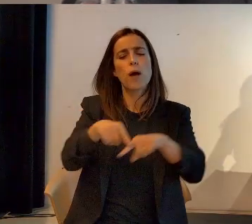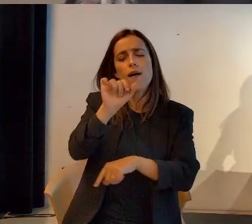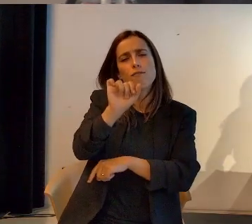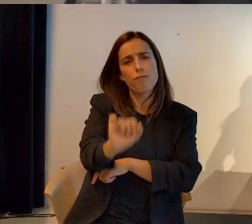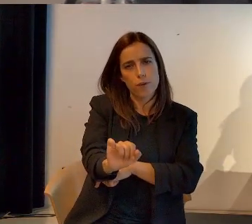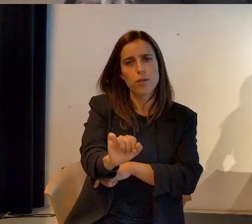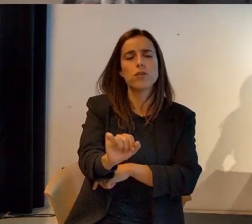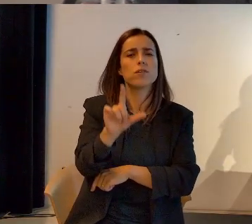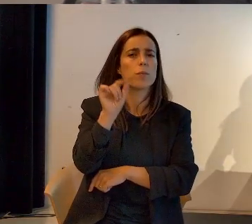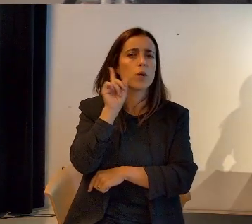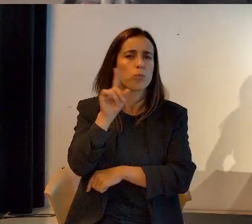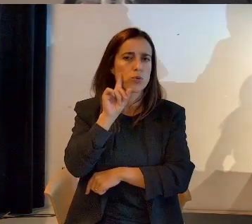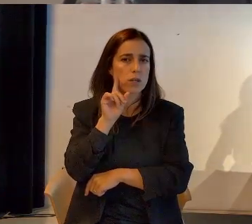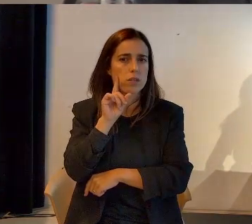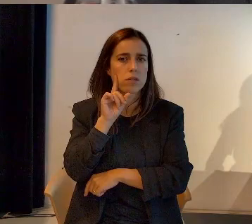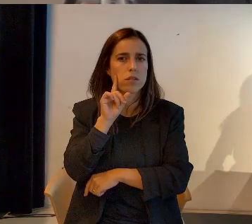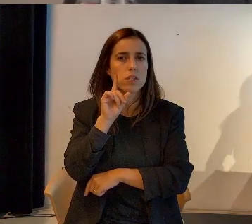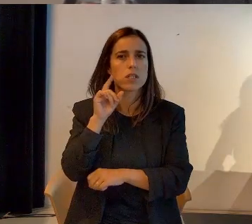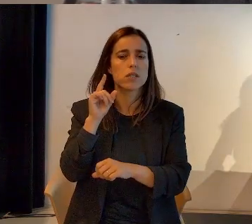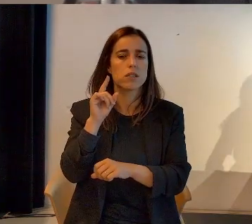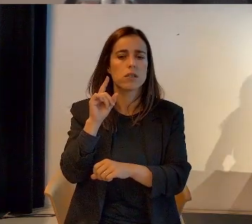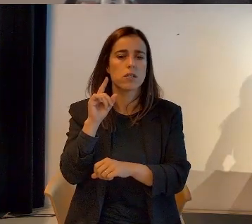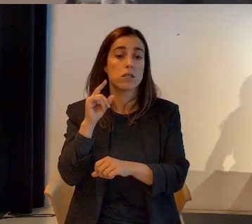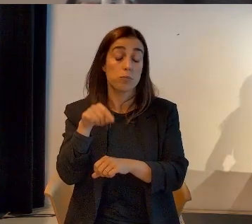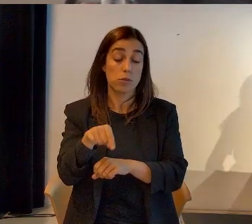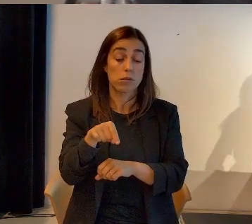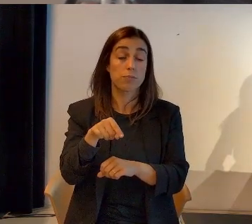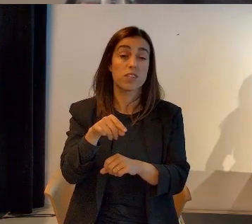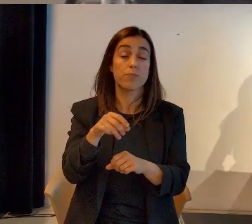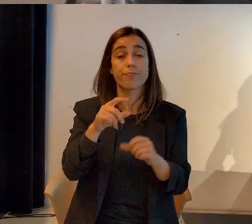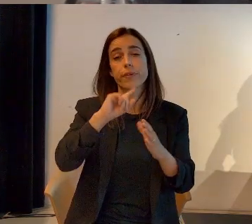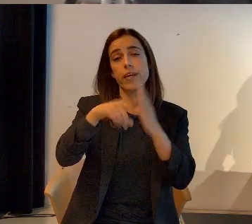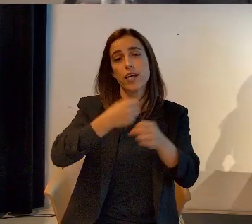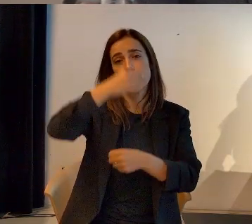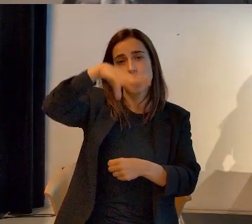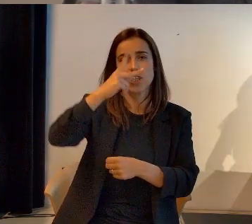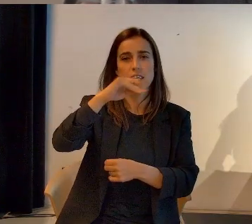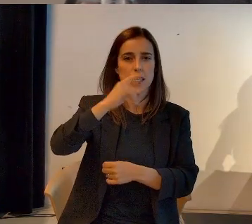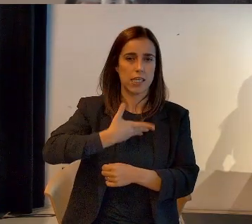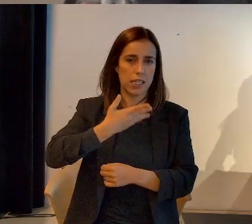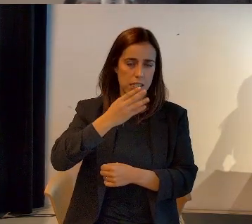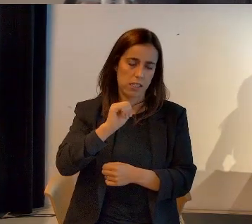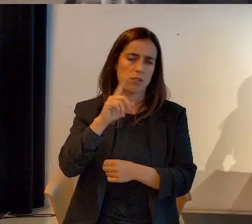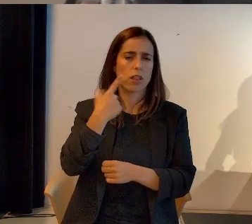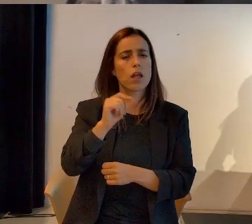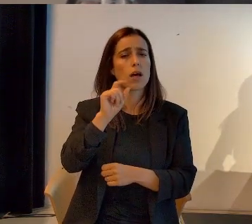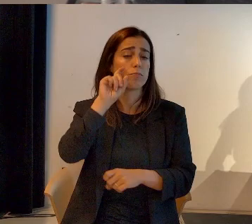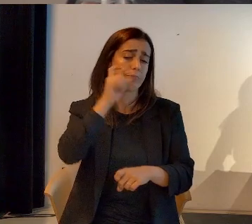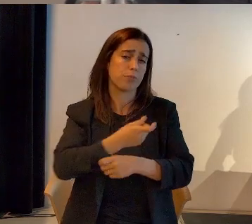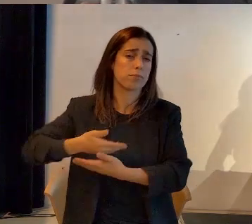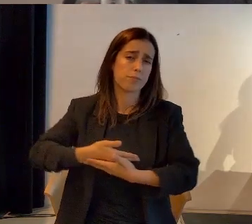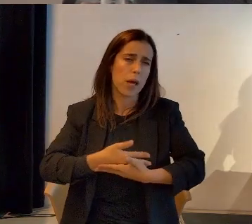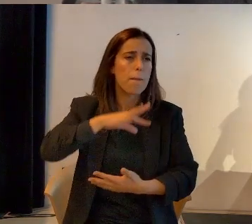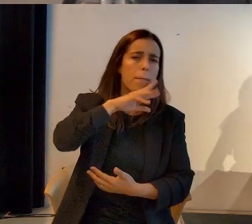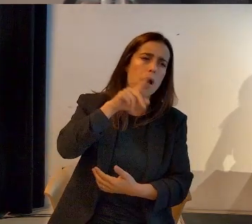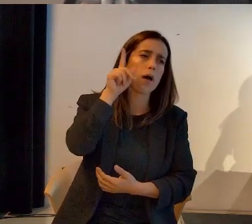mais importante que isso também é o serviço que presta. O Agita Kids vai ter o serviço de babysitting, que vai proporcionar aos pais e